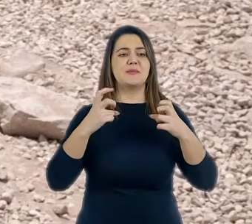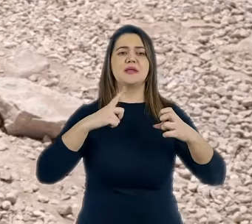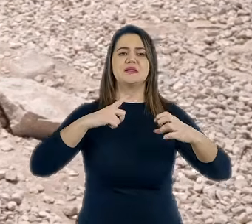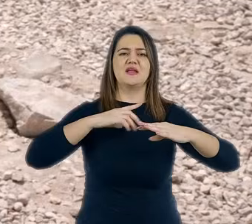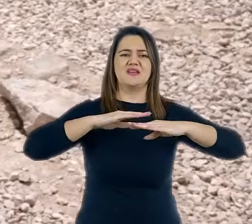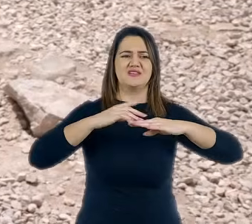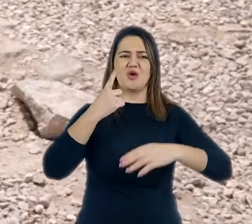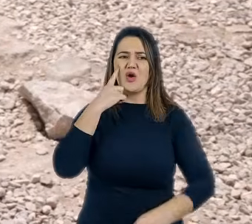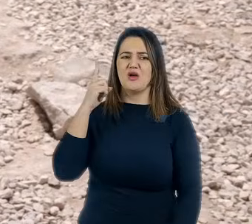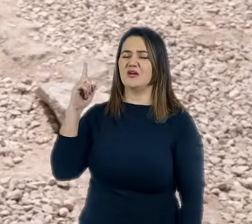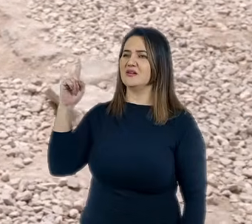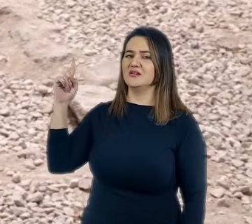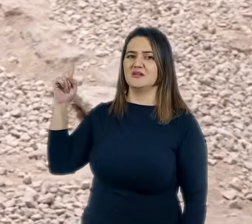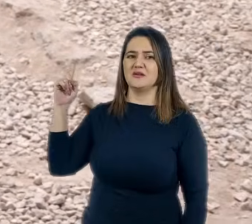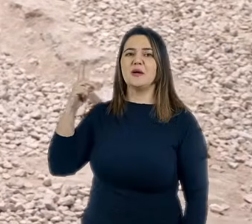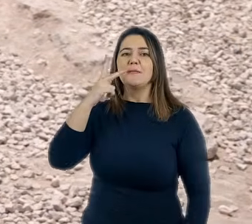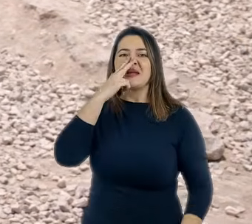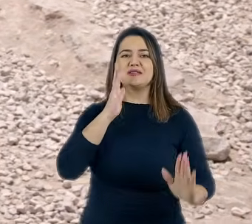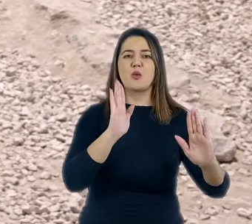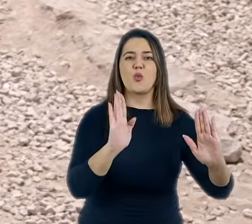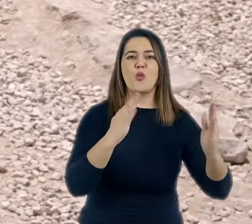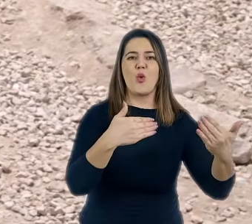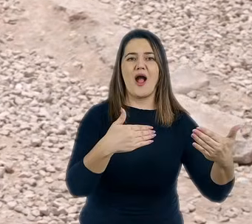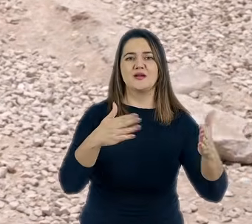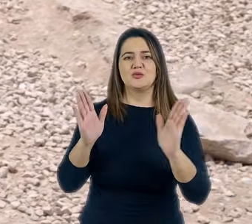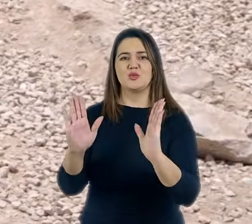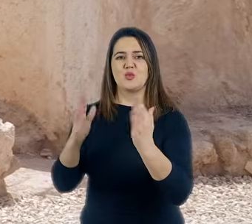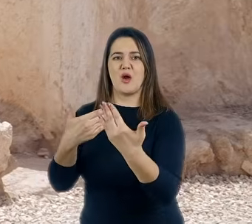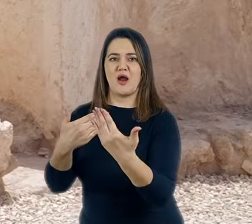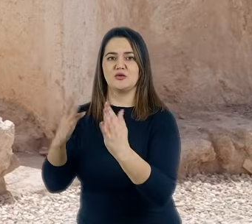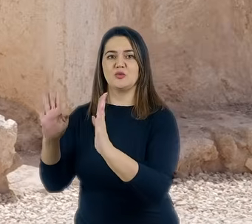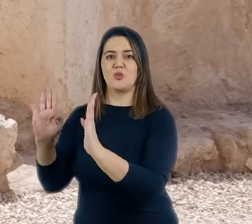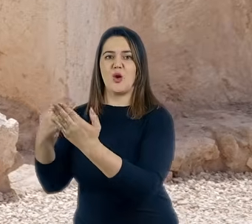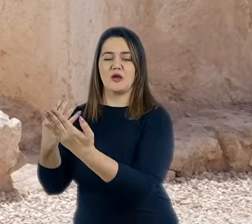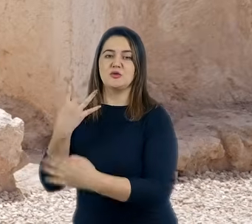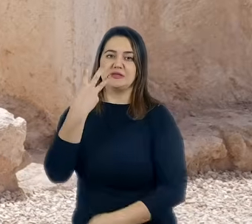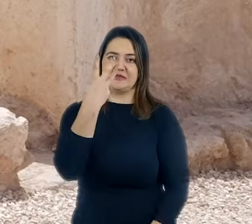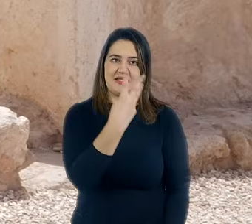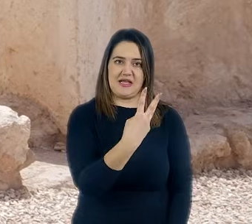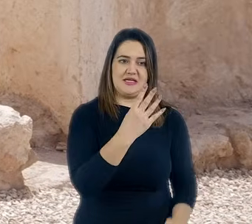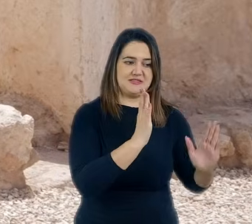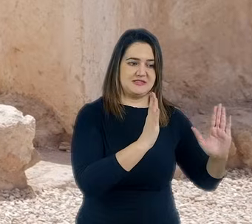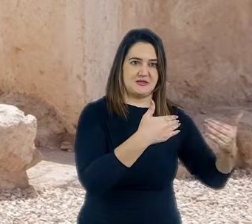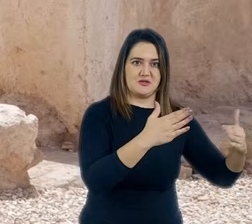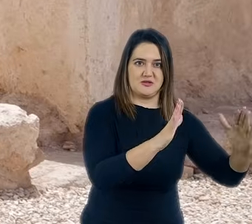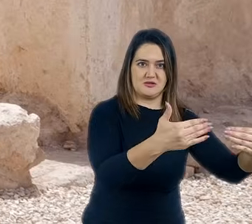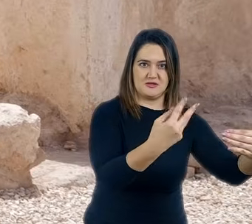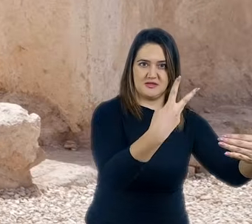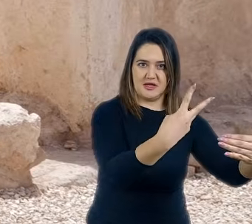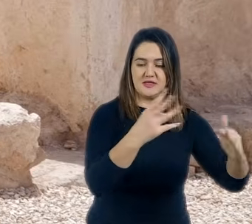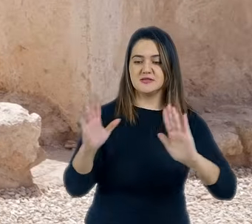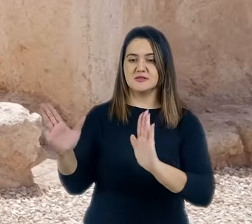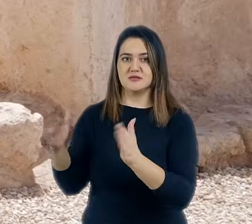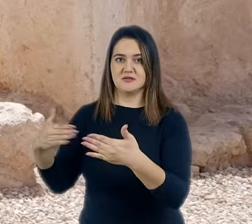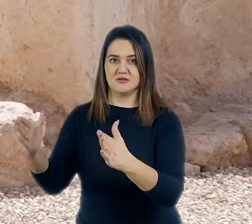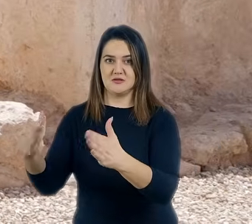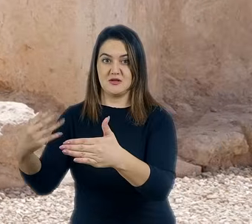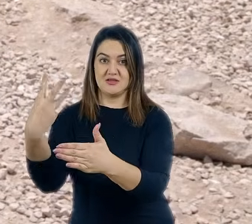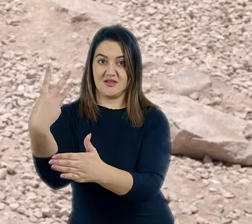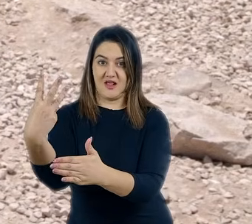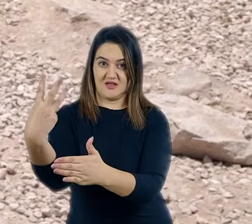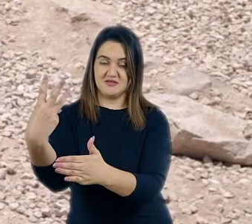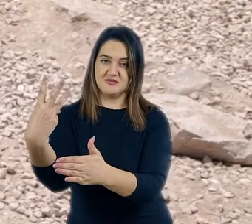esses lóculos que estão aqui atrás. Você está vendo aqui, na verdade, são cômodos. Eu tenho 3 cômodos de um lado e 3 cômodos do